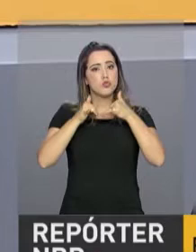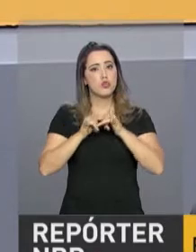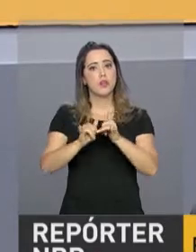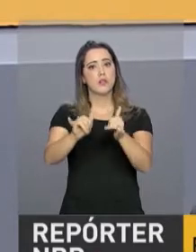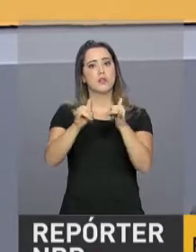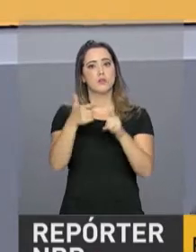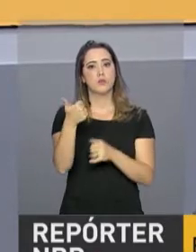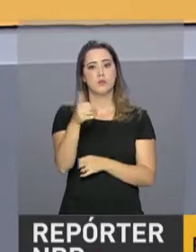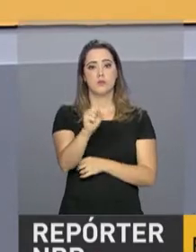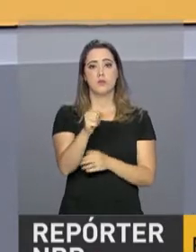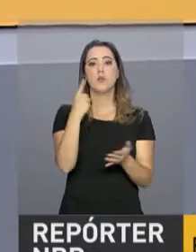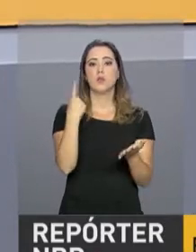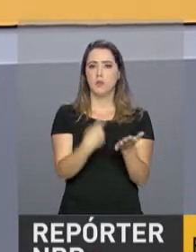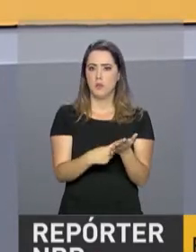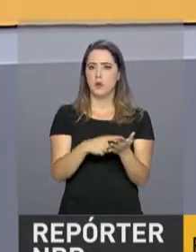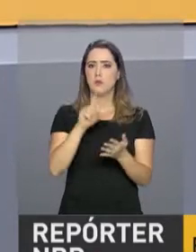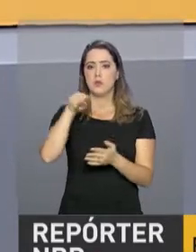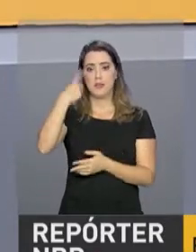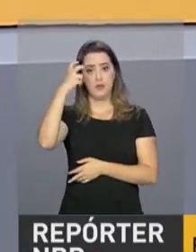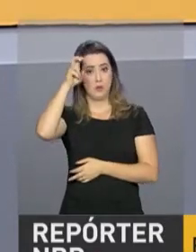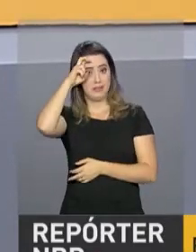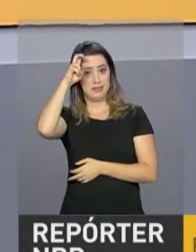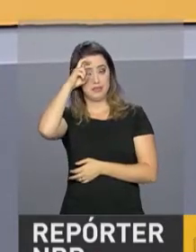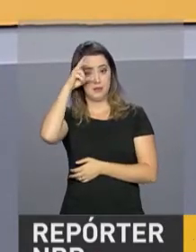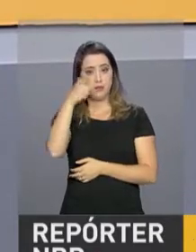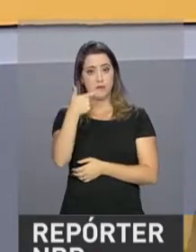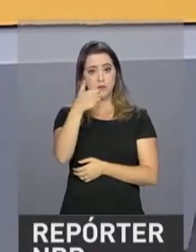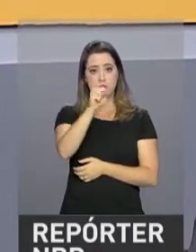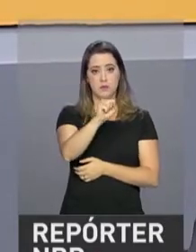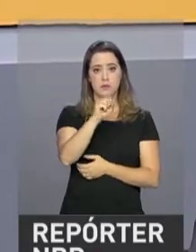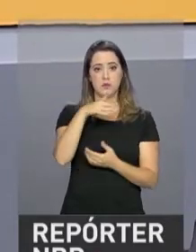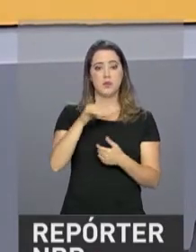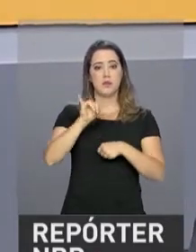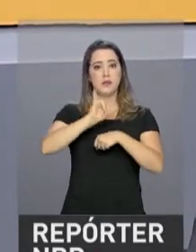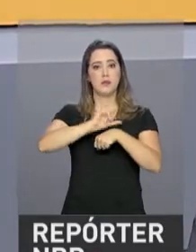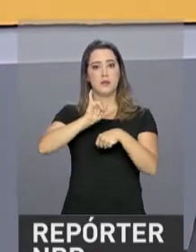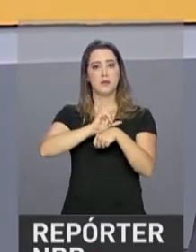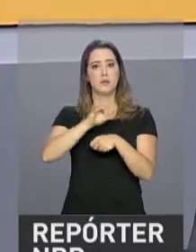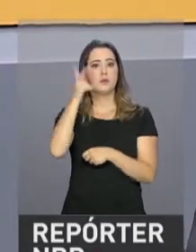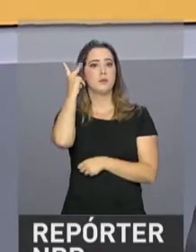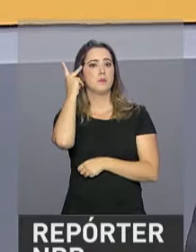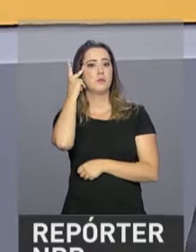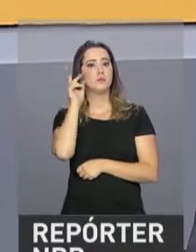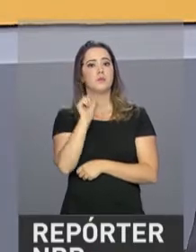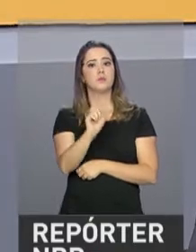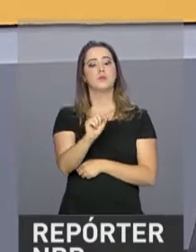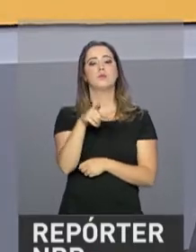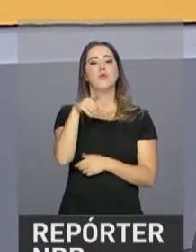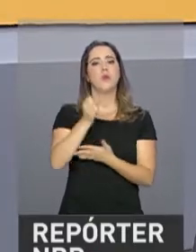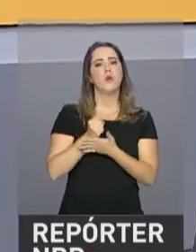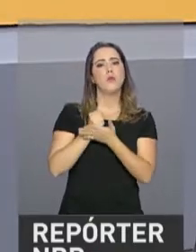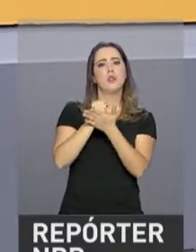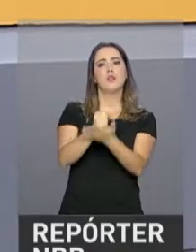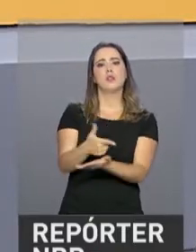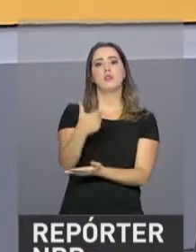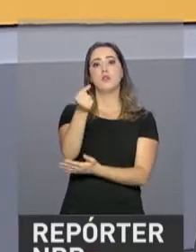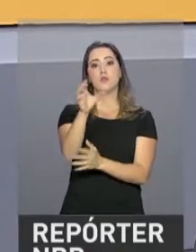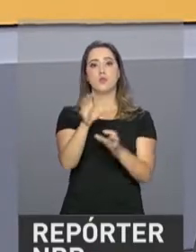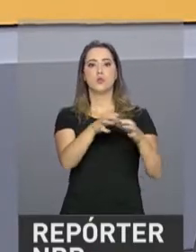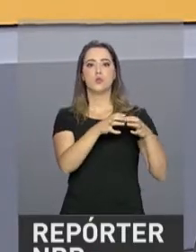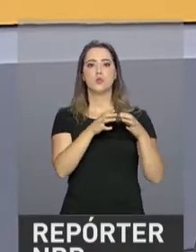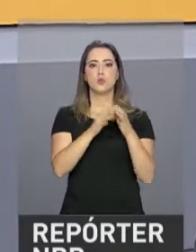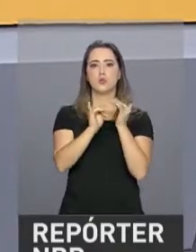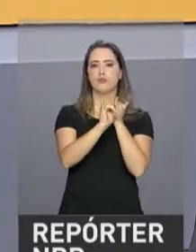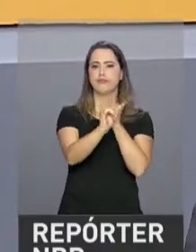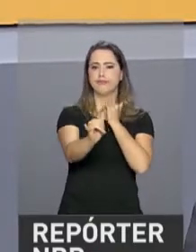de 2018 está marcado para a próxima quinta-feira, dia 28, na sede da Bovespa, em São Paulo. Serão ofertados 20 lotes